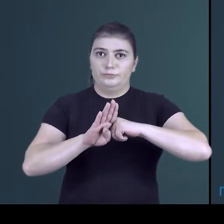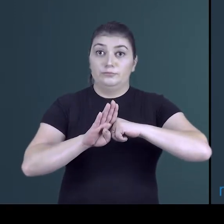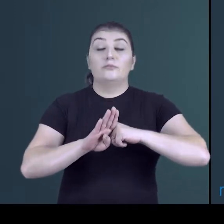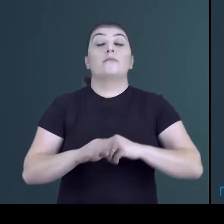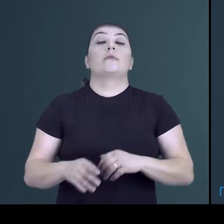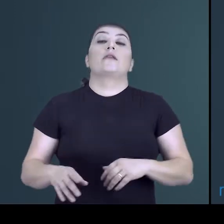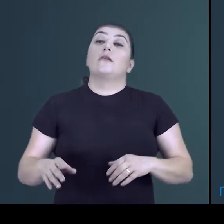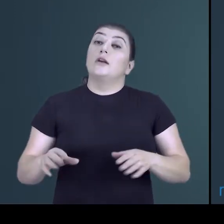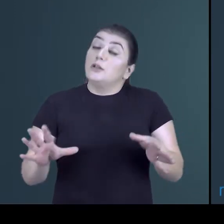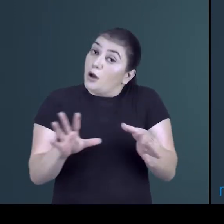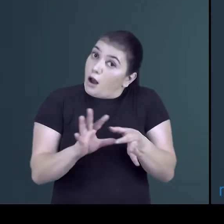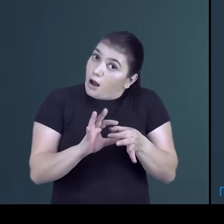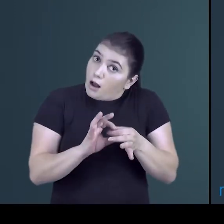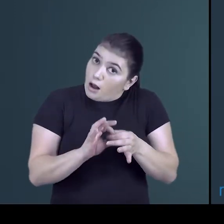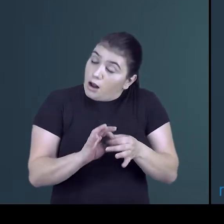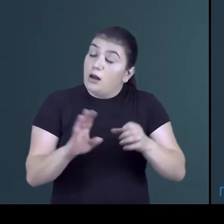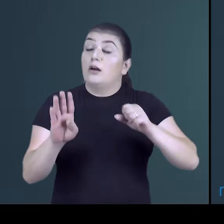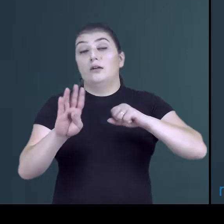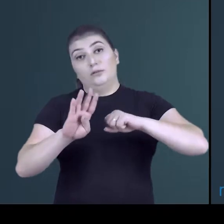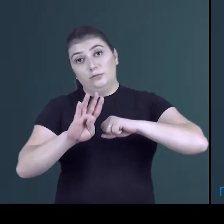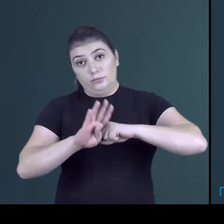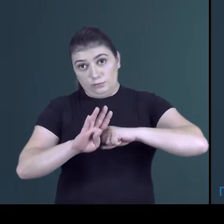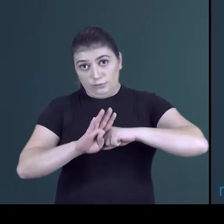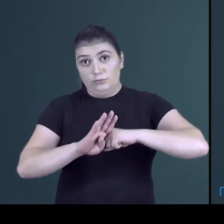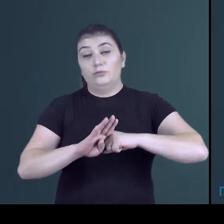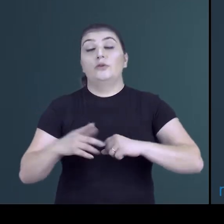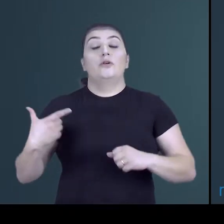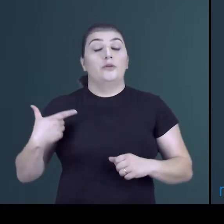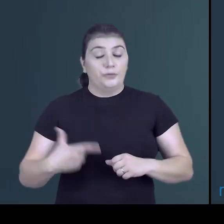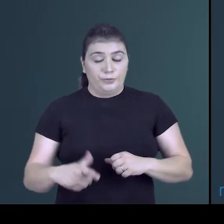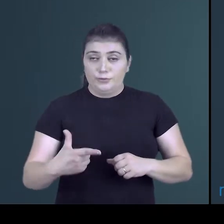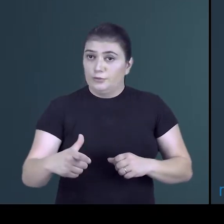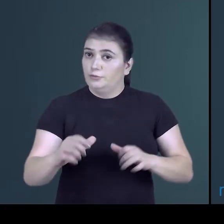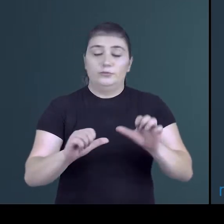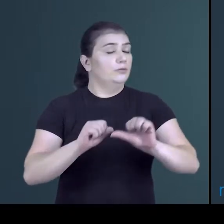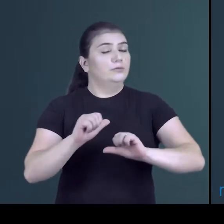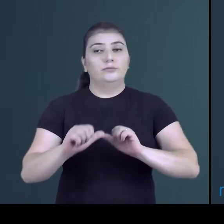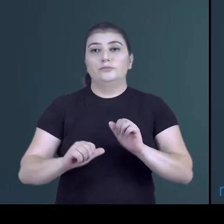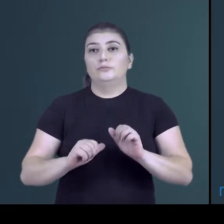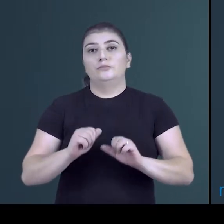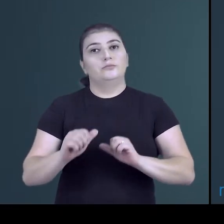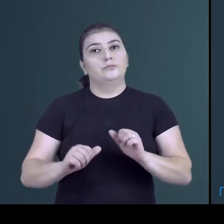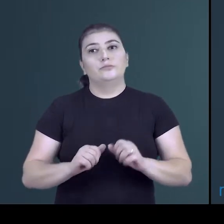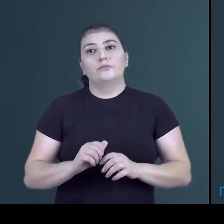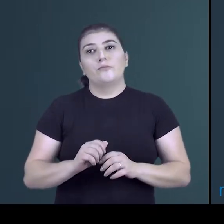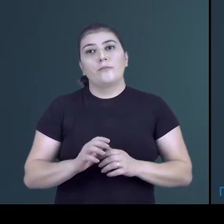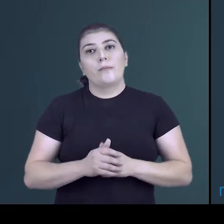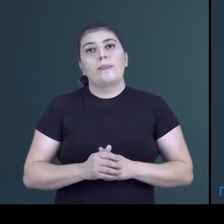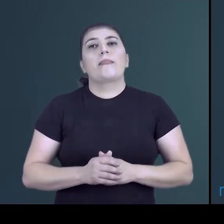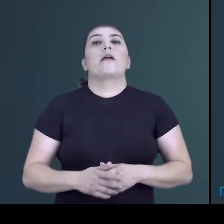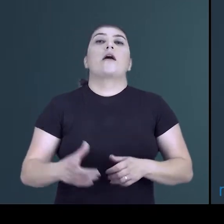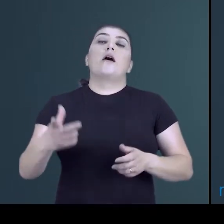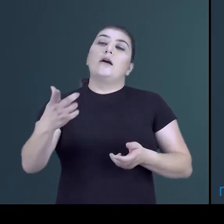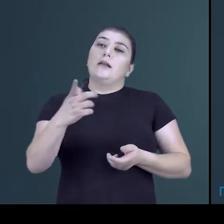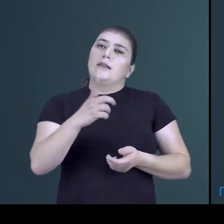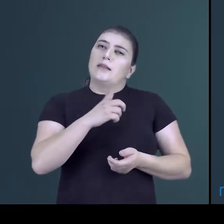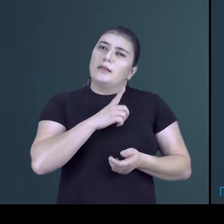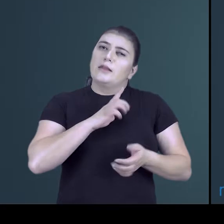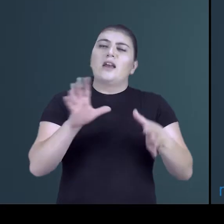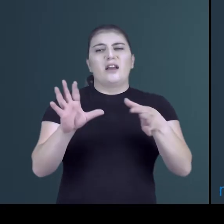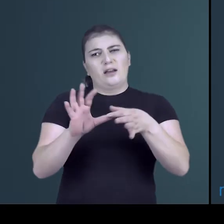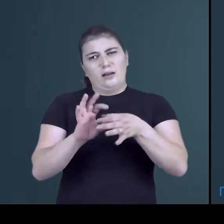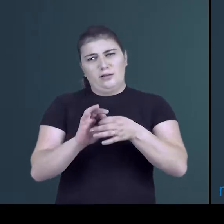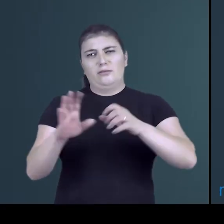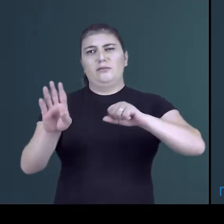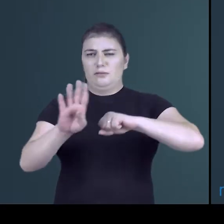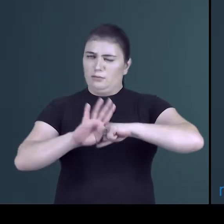referem. Não estando ligadas ao substantivo, permanecem invariáveis. Funcionam como uma ligação